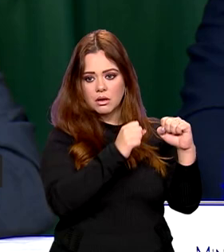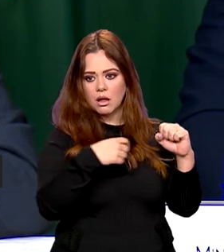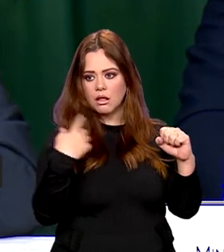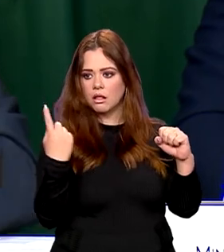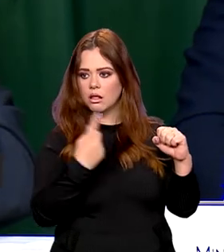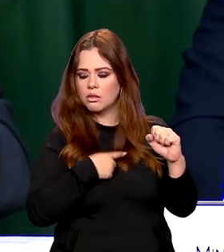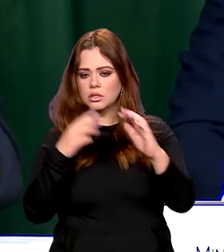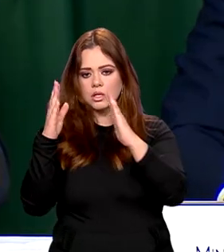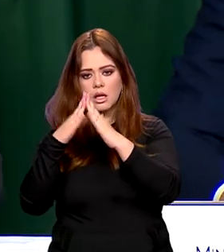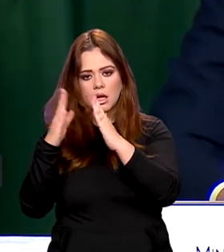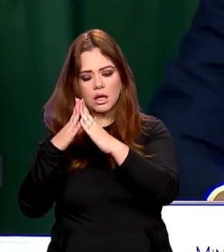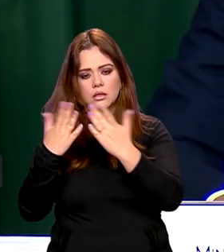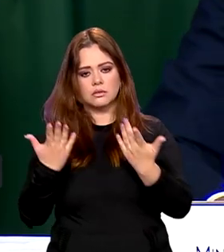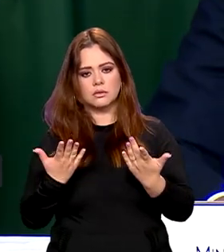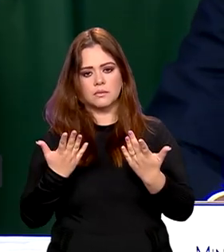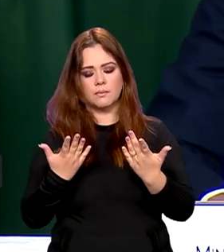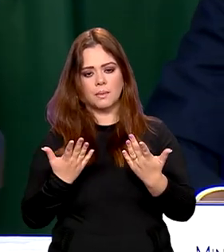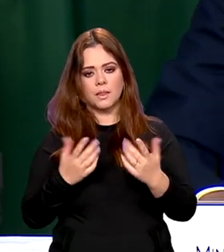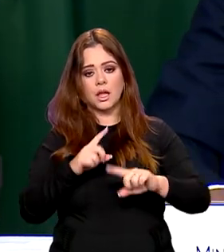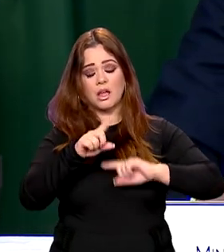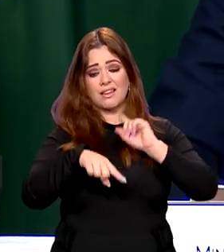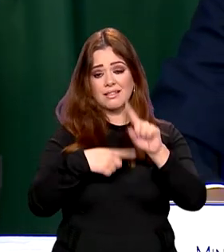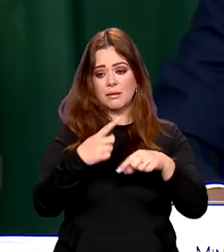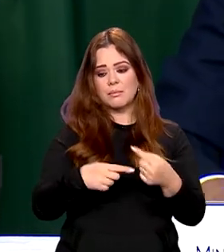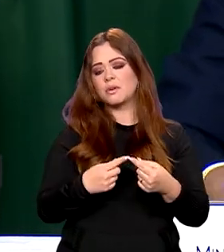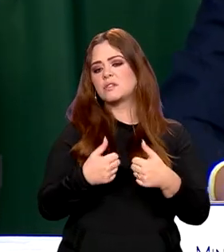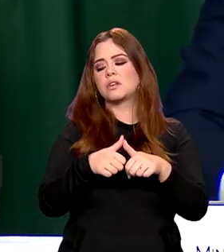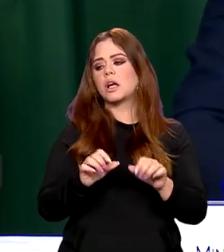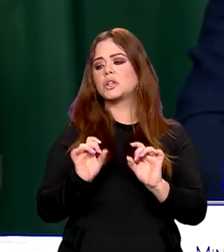virar, sabe, mero exportador, importador.